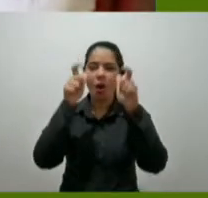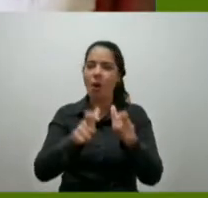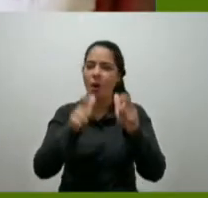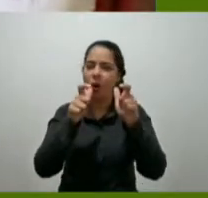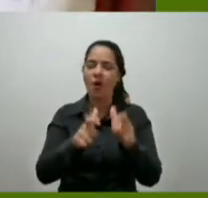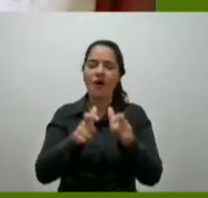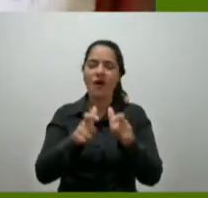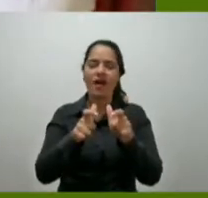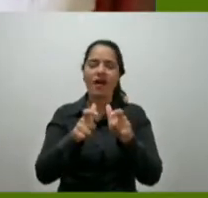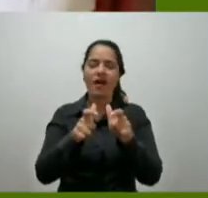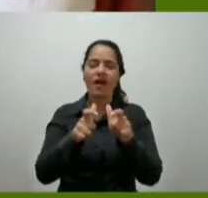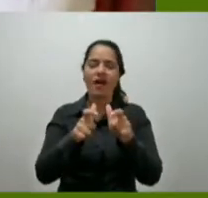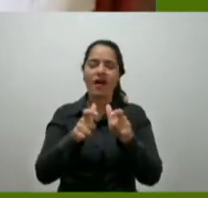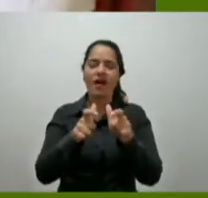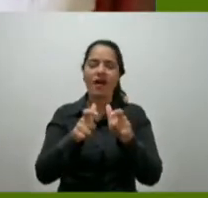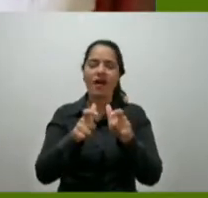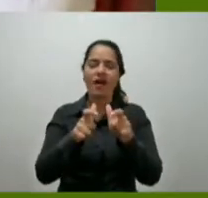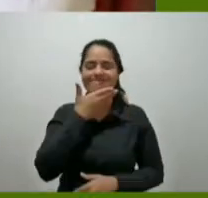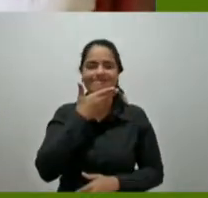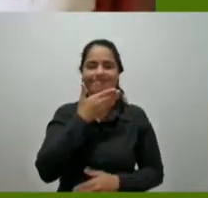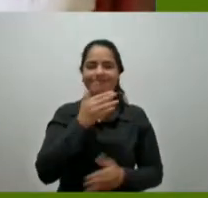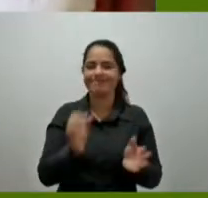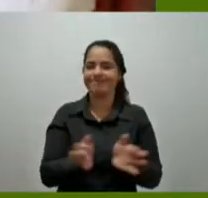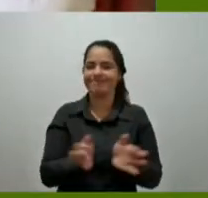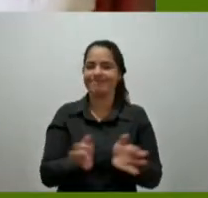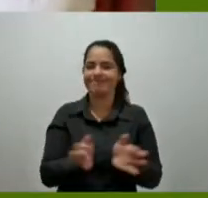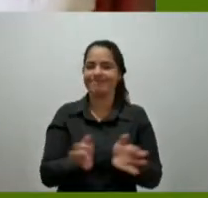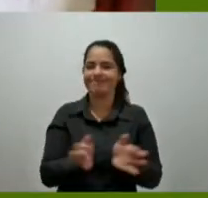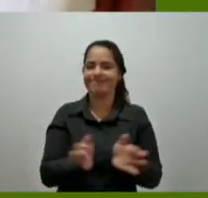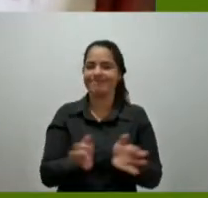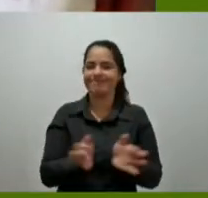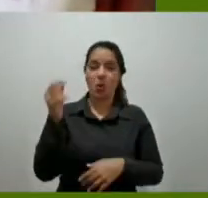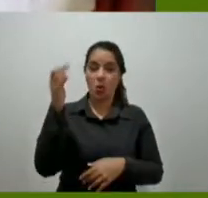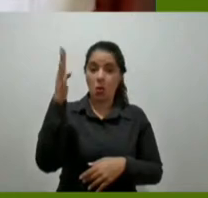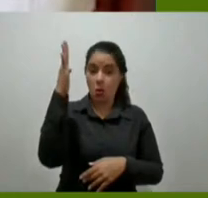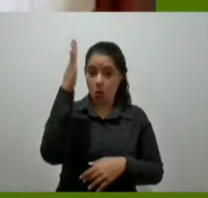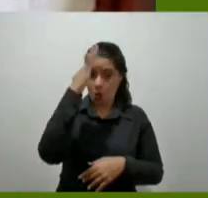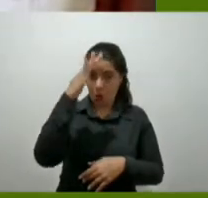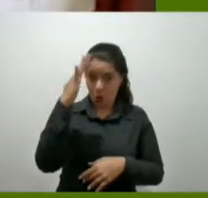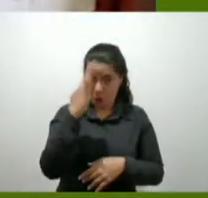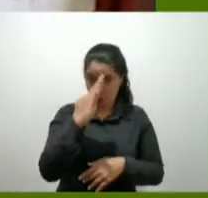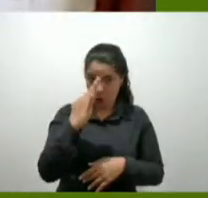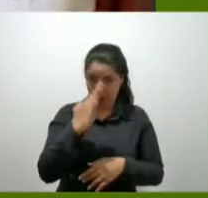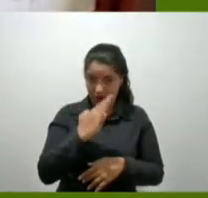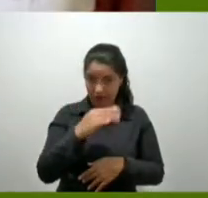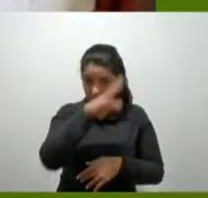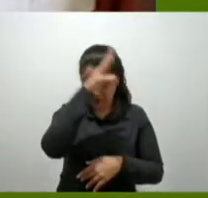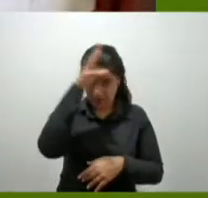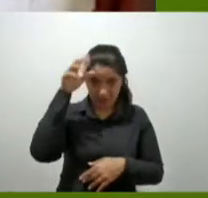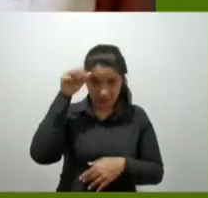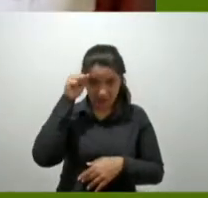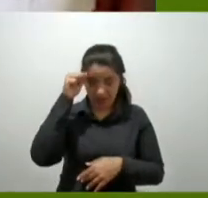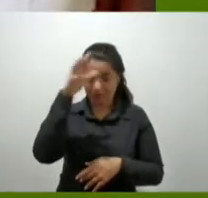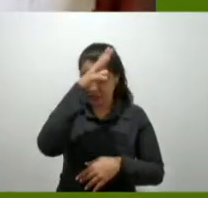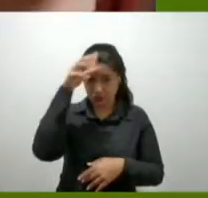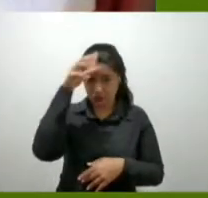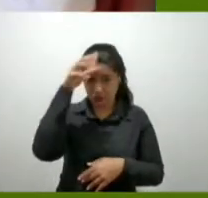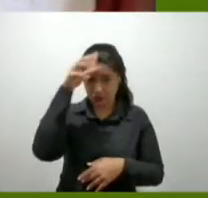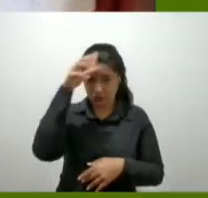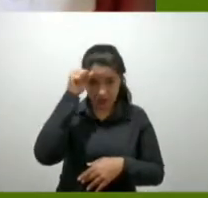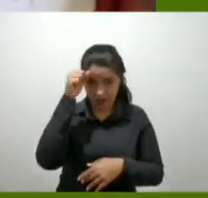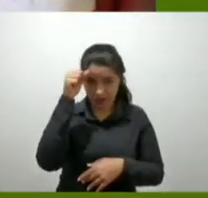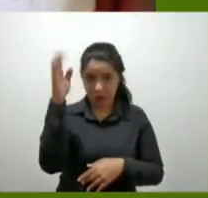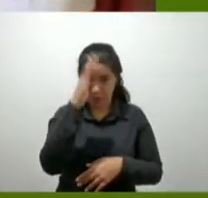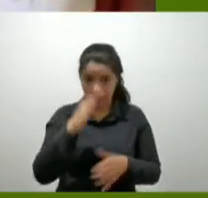a metade do seu território é o ecossistema amazônico. Olha, quando você